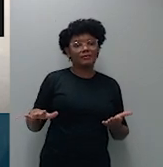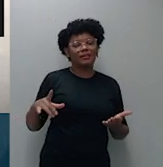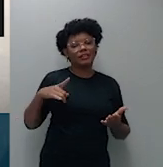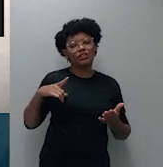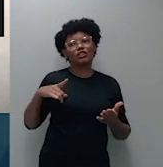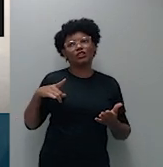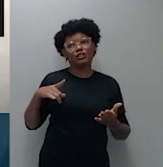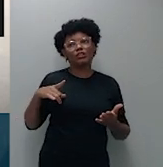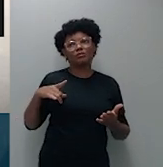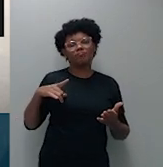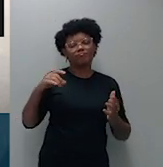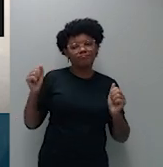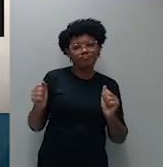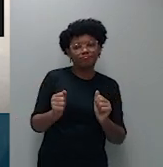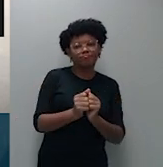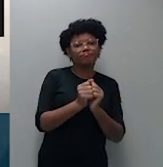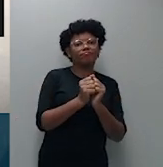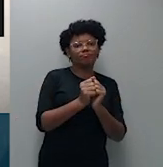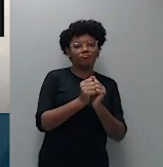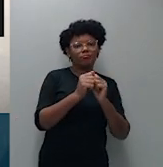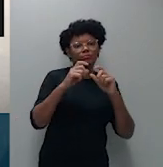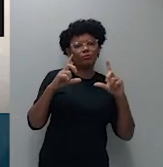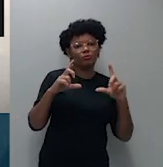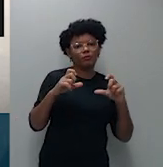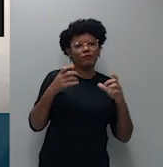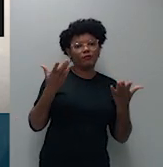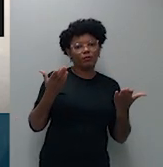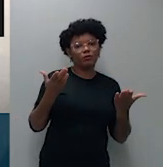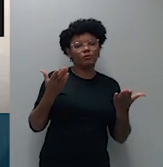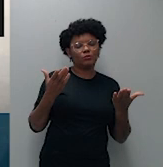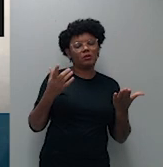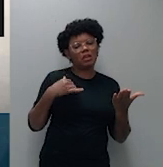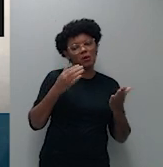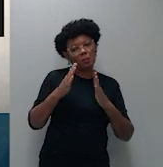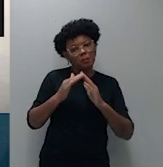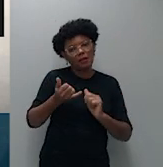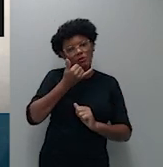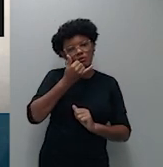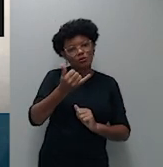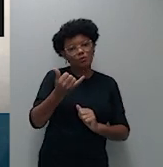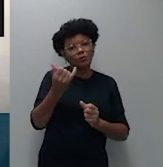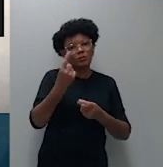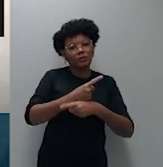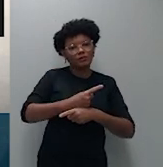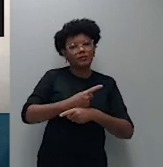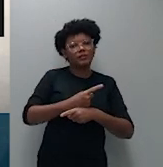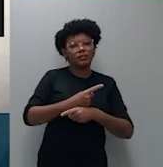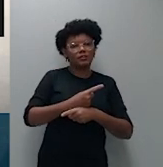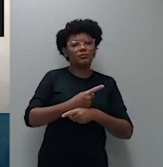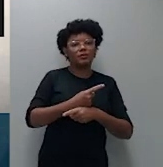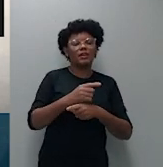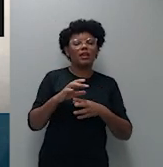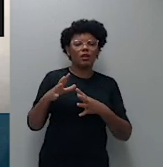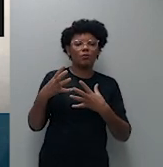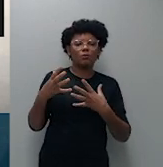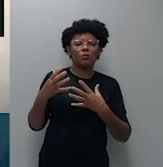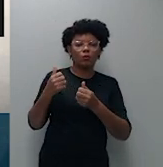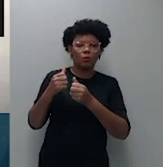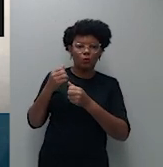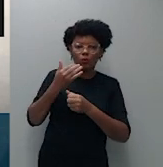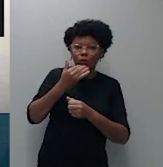processo então com a devida vênia da divergência eu subscrevo o voto do eminente relator